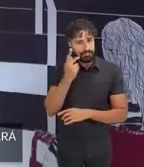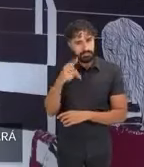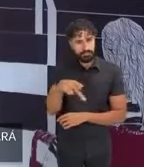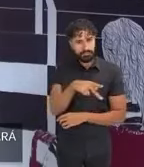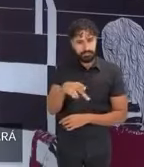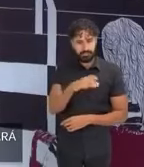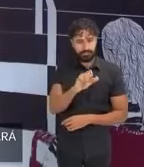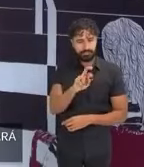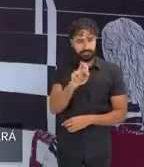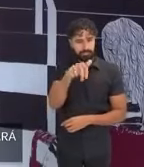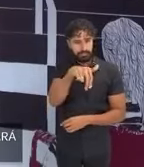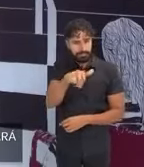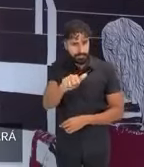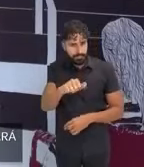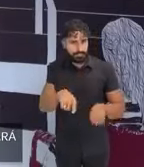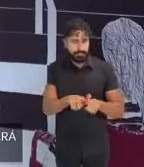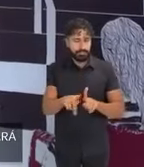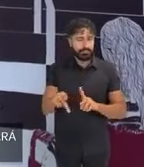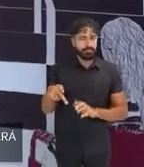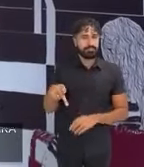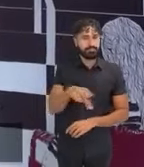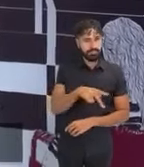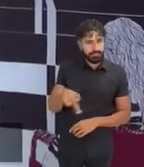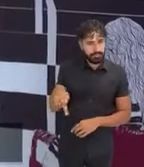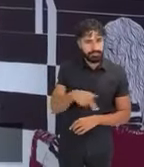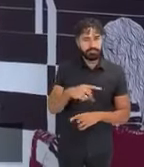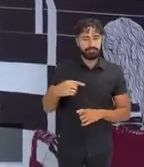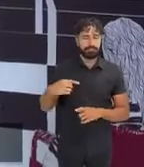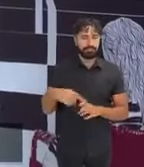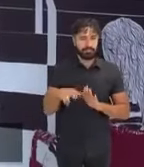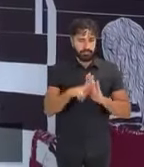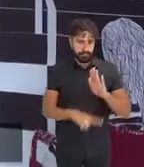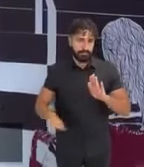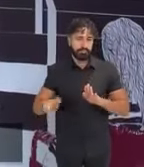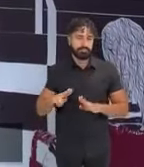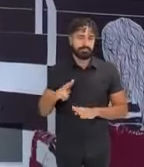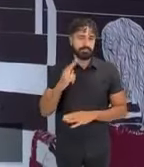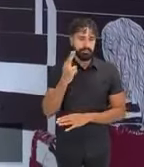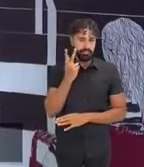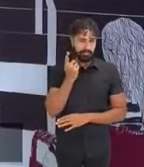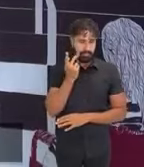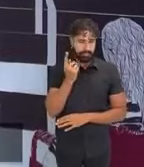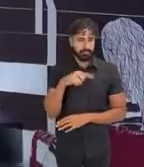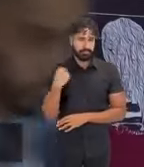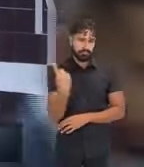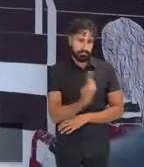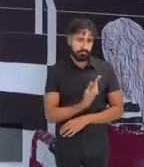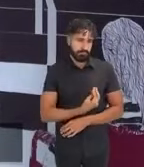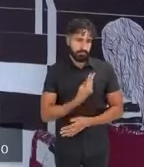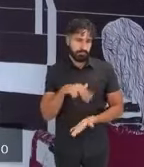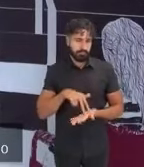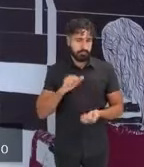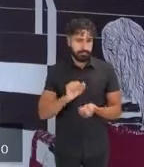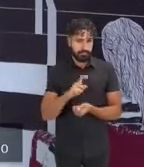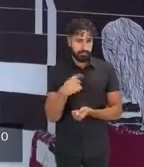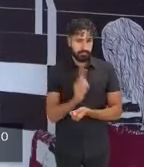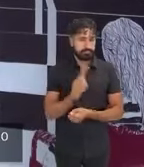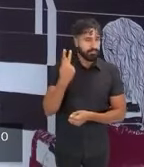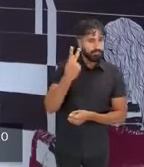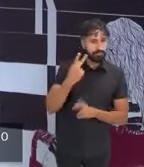dá também docente e assessora de carreiras e egressos da Universidade de Fortaleza. Temos aqui conosco